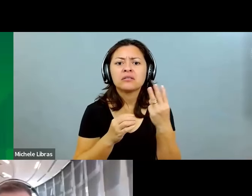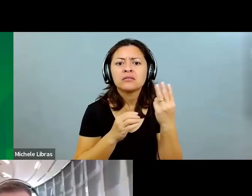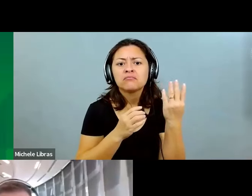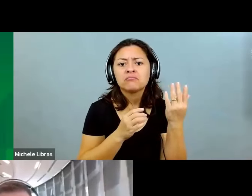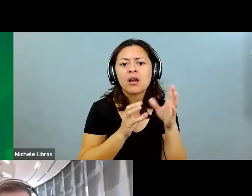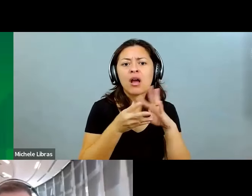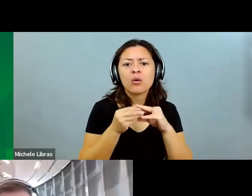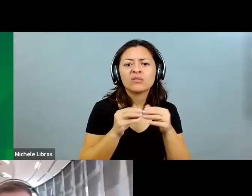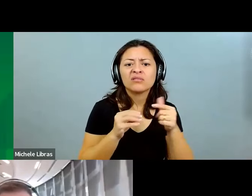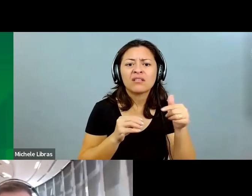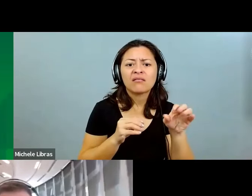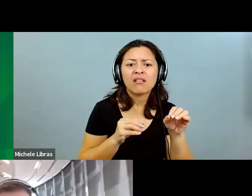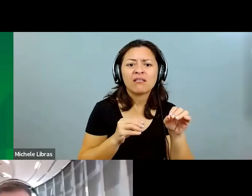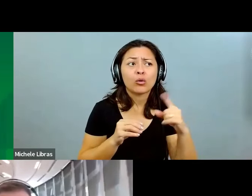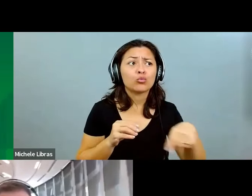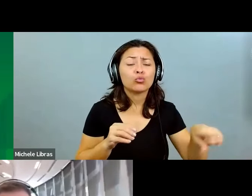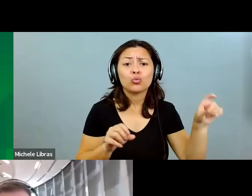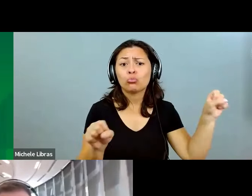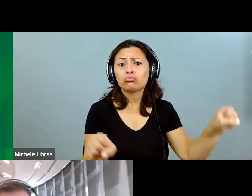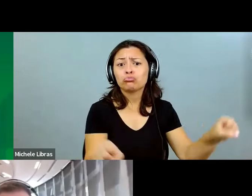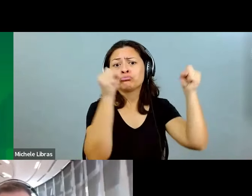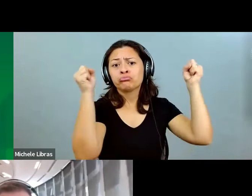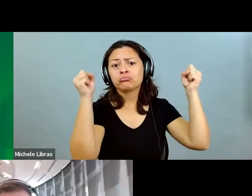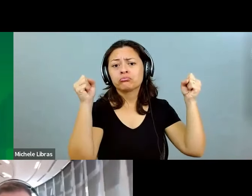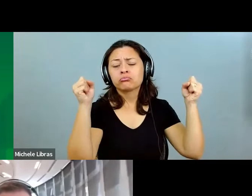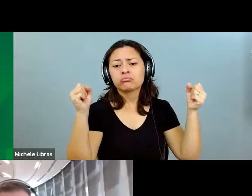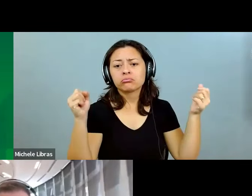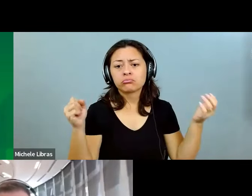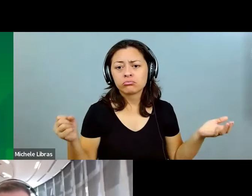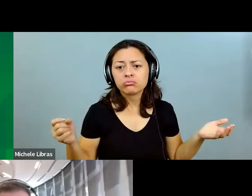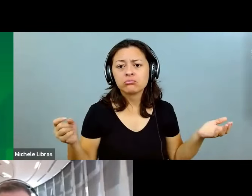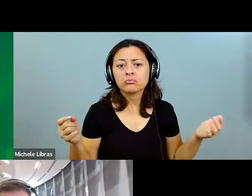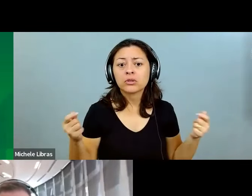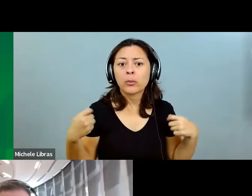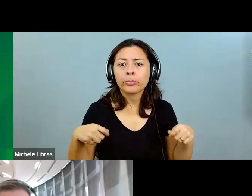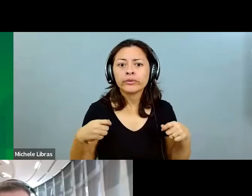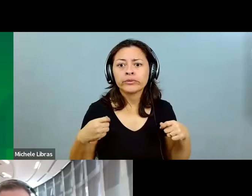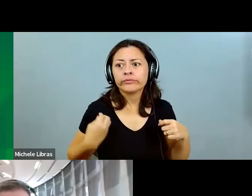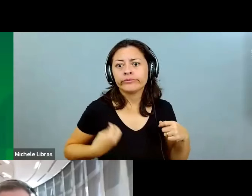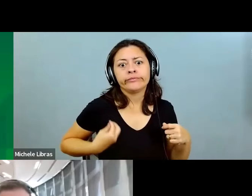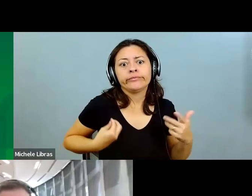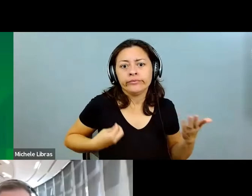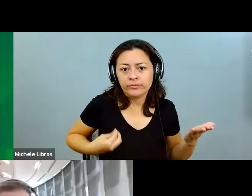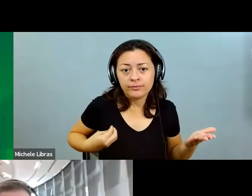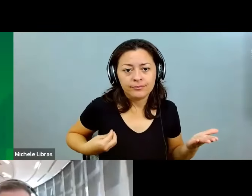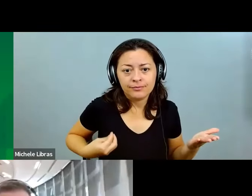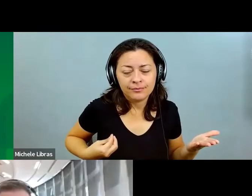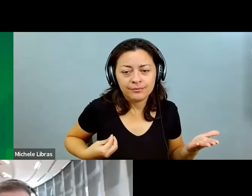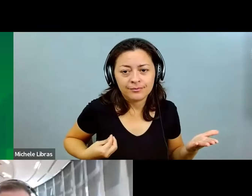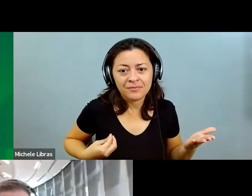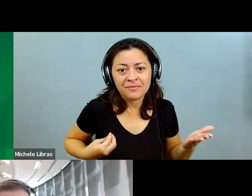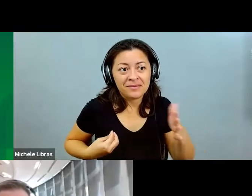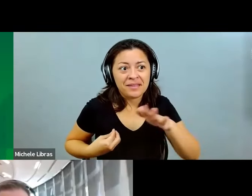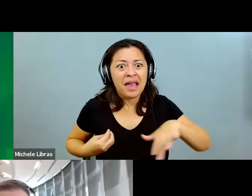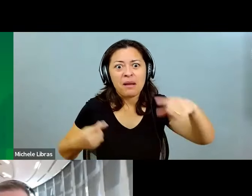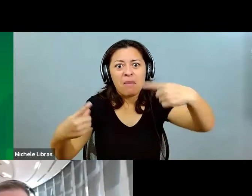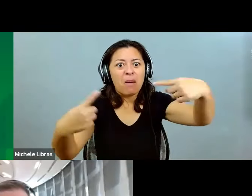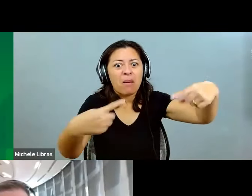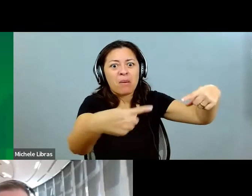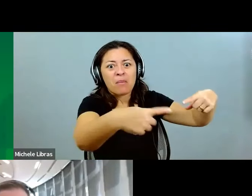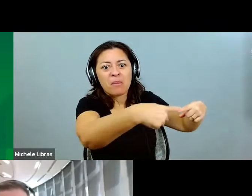destruir produção de todo todo mundo né E aí tu tem que tu tem que sobreviver a esse ambiente porque logo